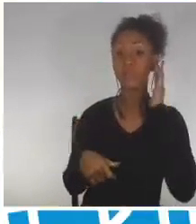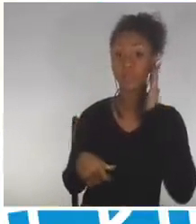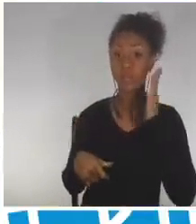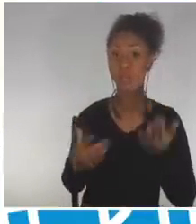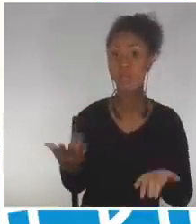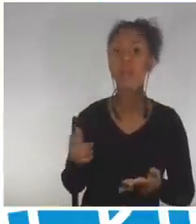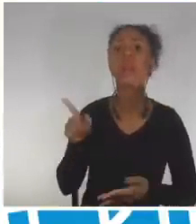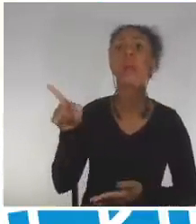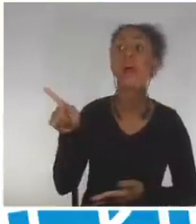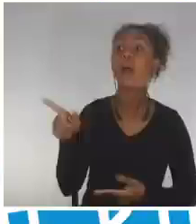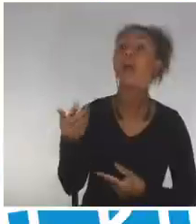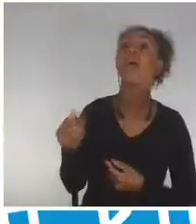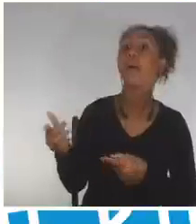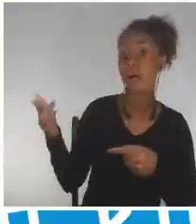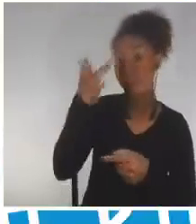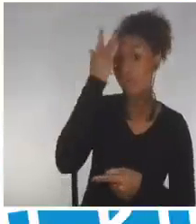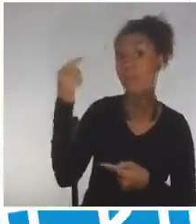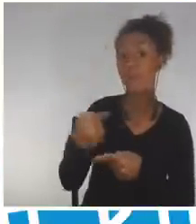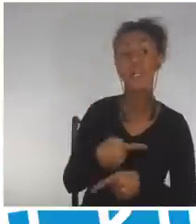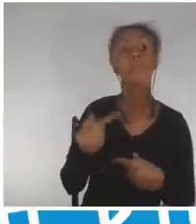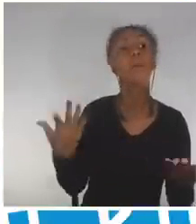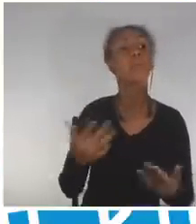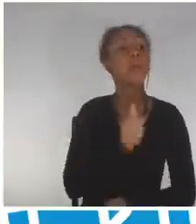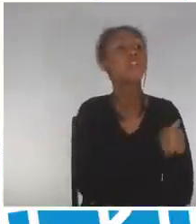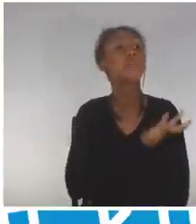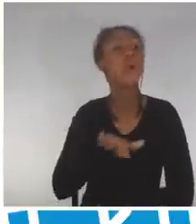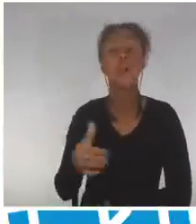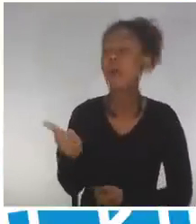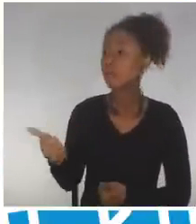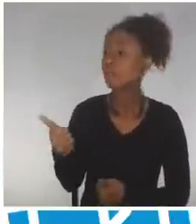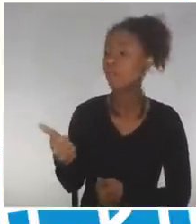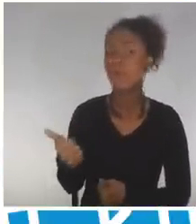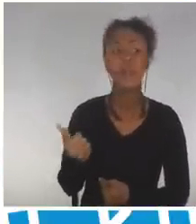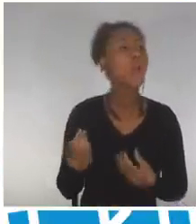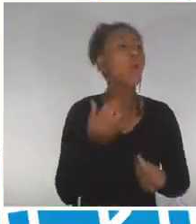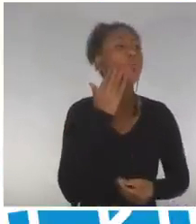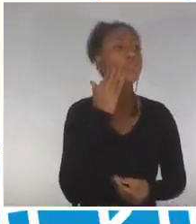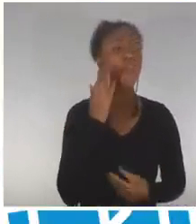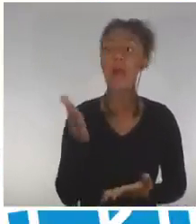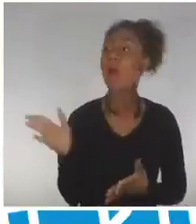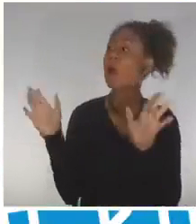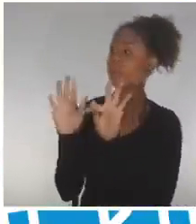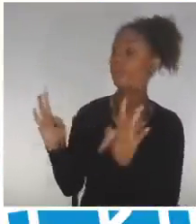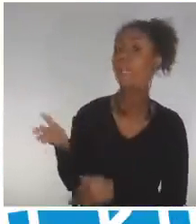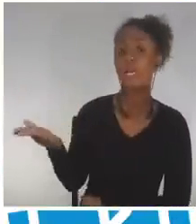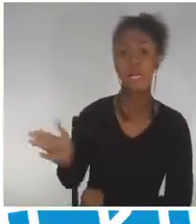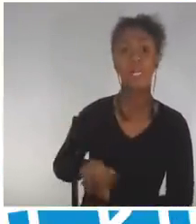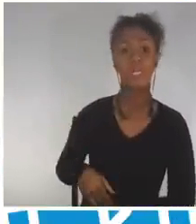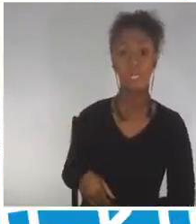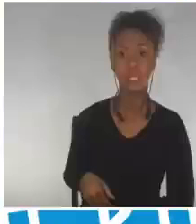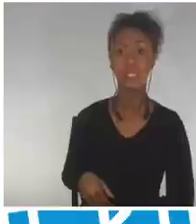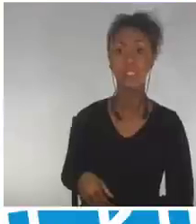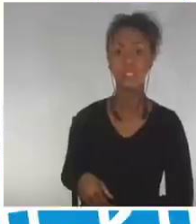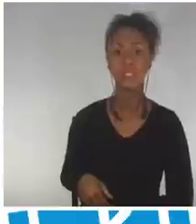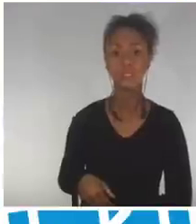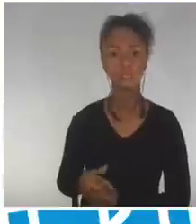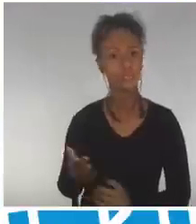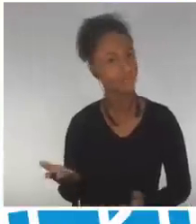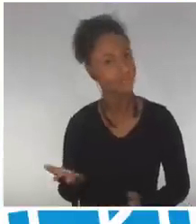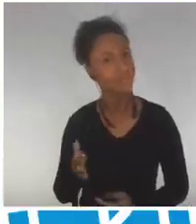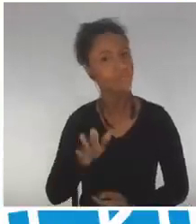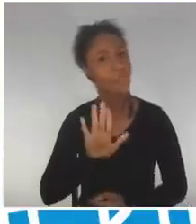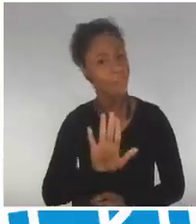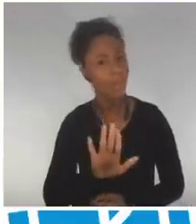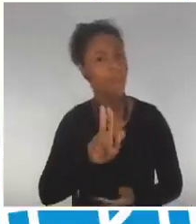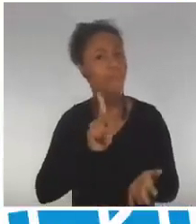alunos? Estão indo bem. Como é que você sabe que eles estão indo bem? Eles estão felizes. Mas, na verdade, era